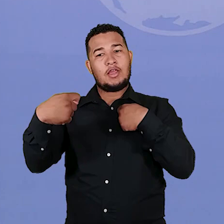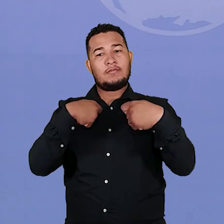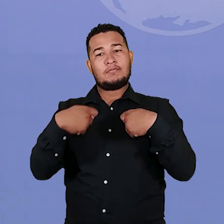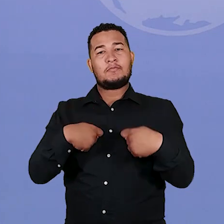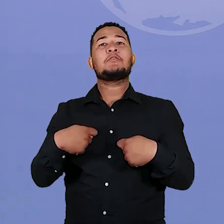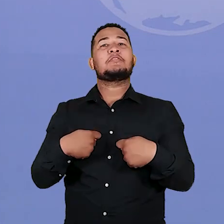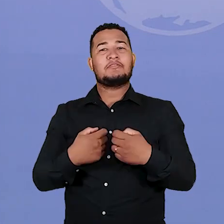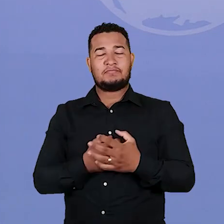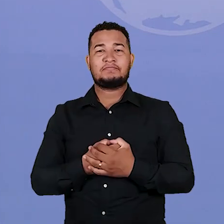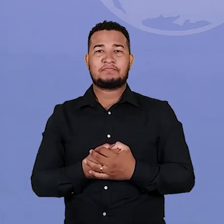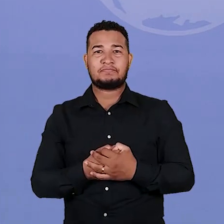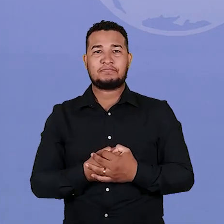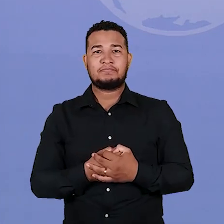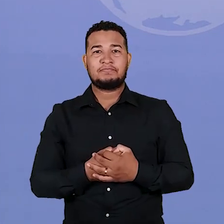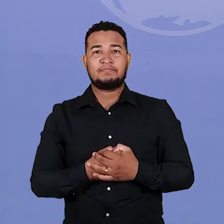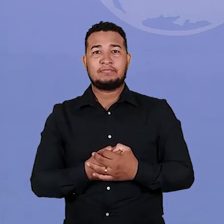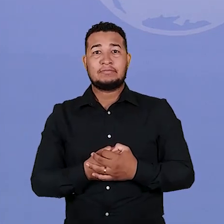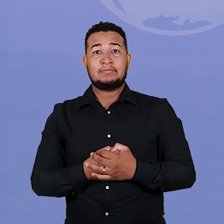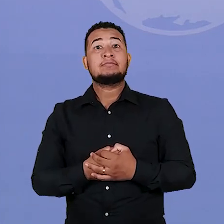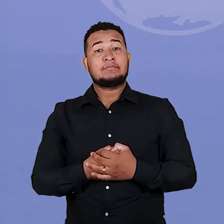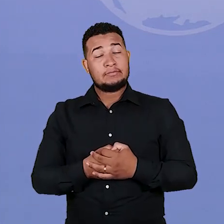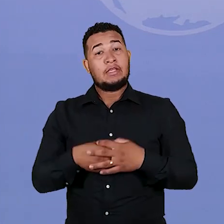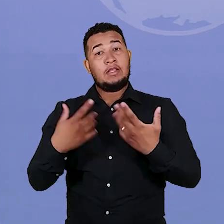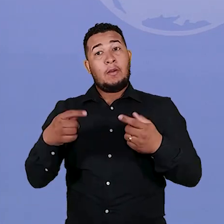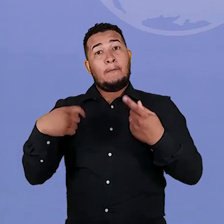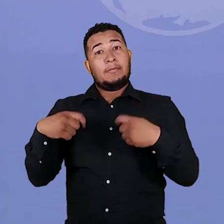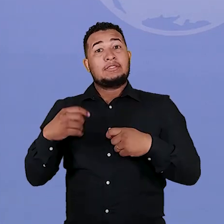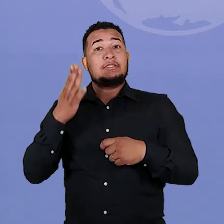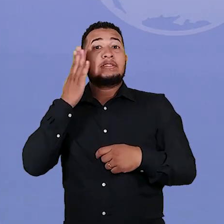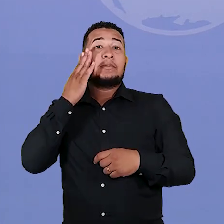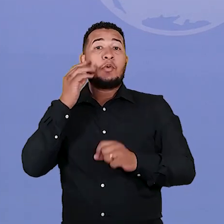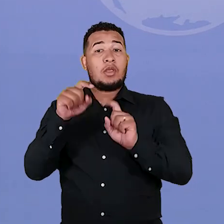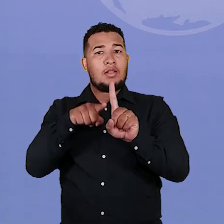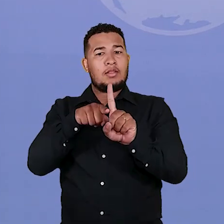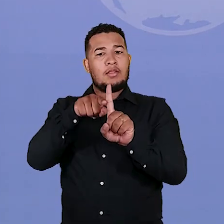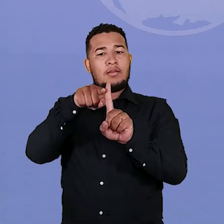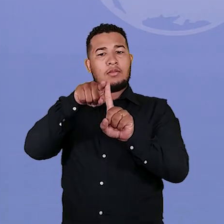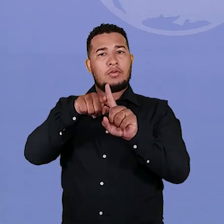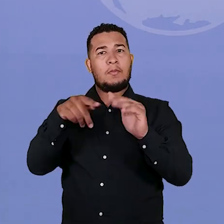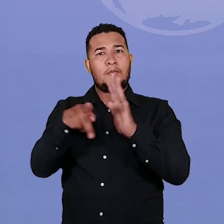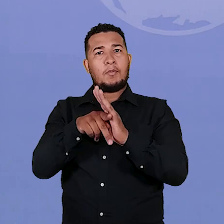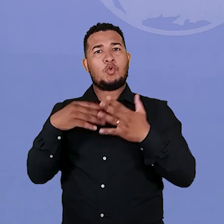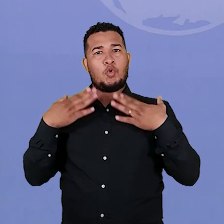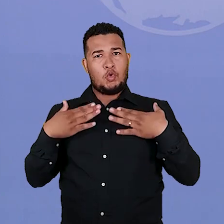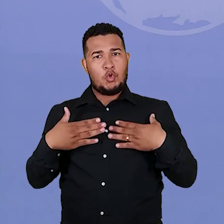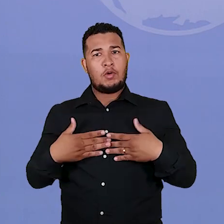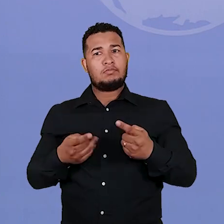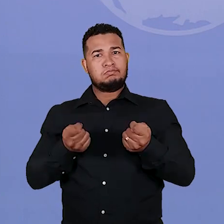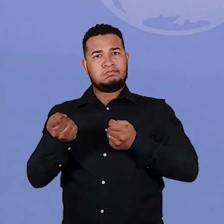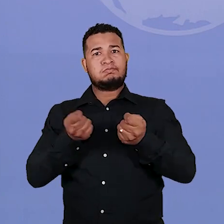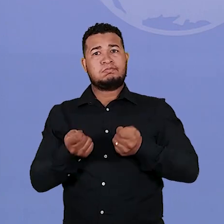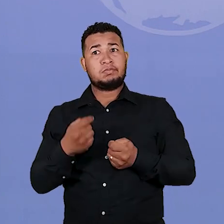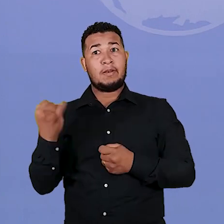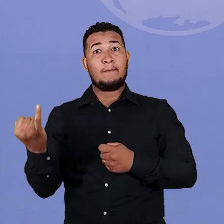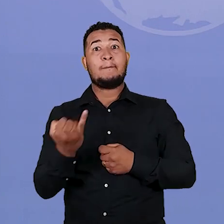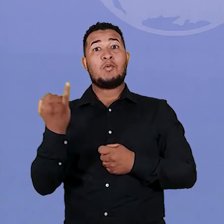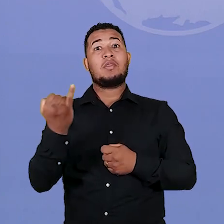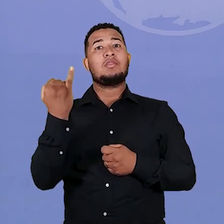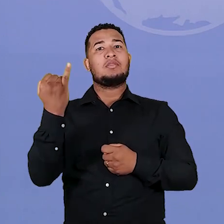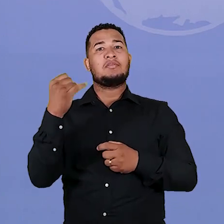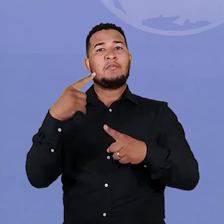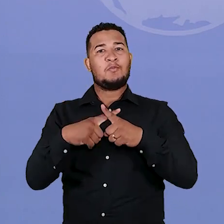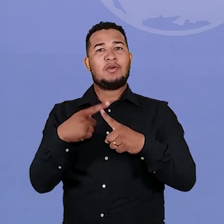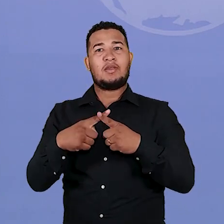nossa temperatura. Então, a gente manter a temperatura do nosso corpo é muito